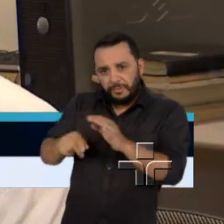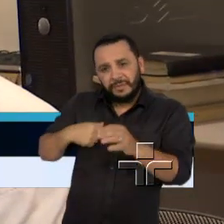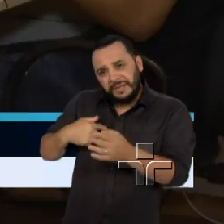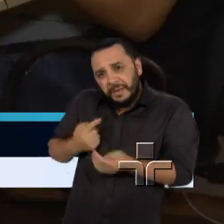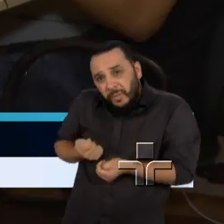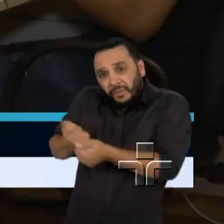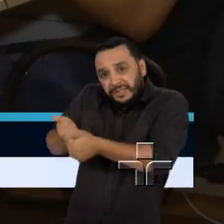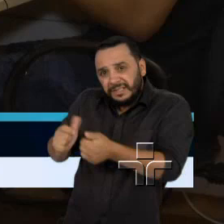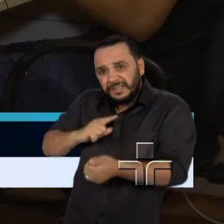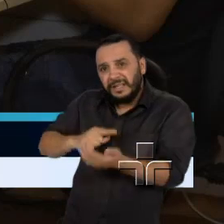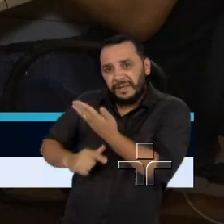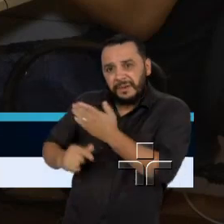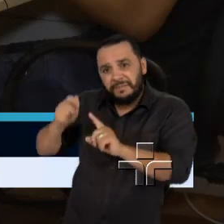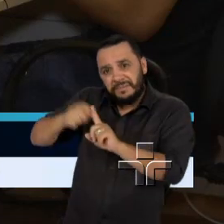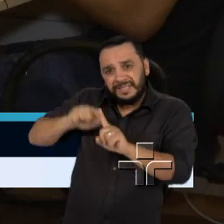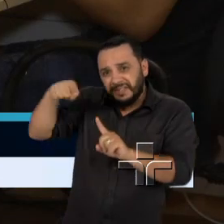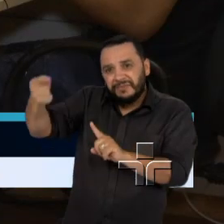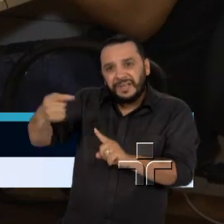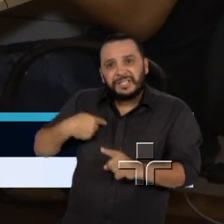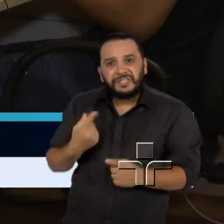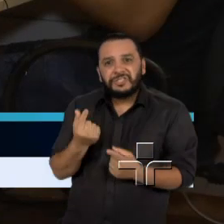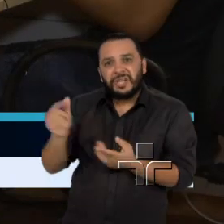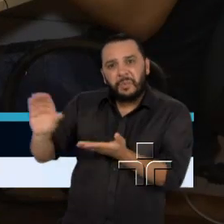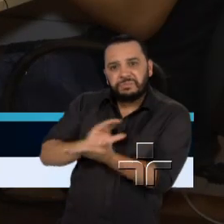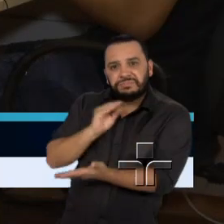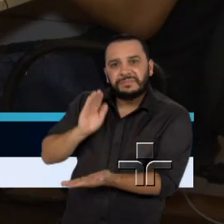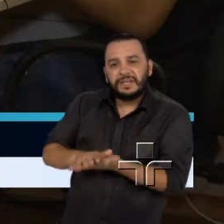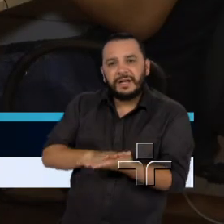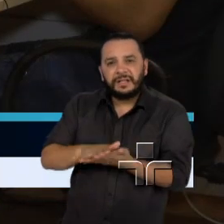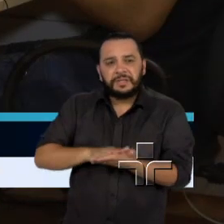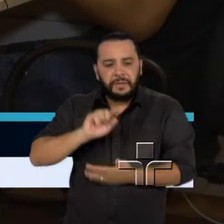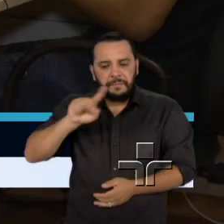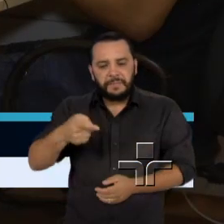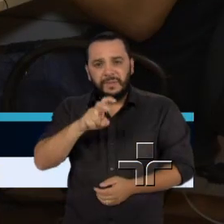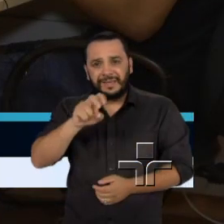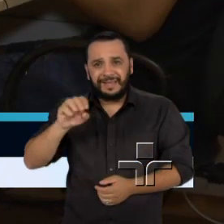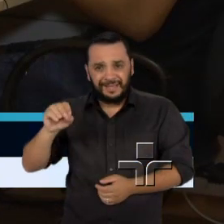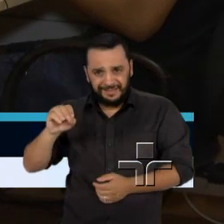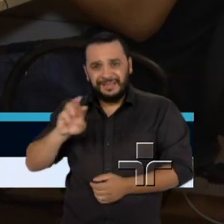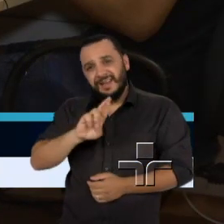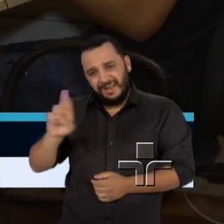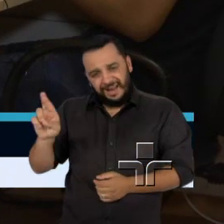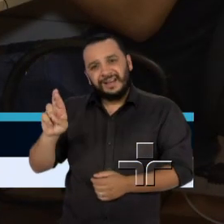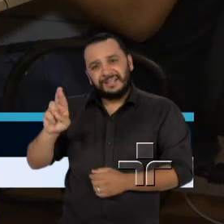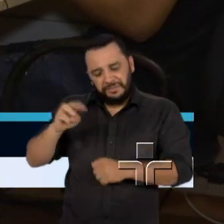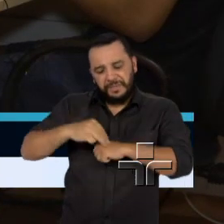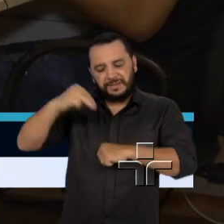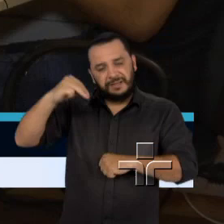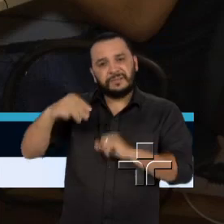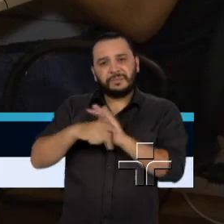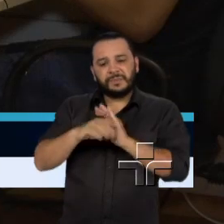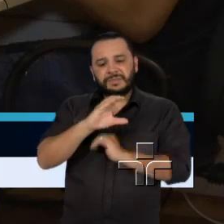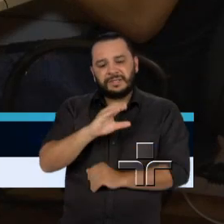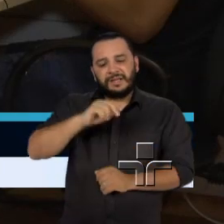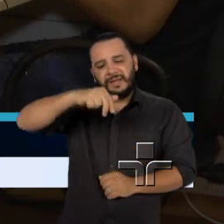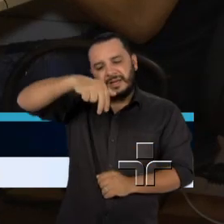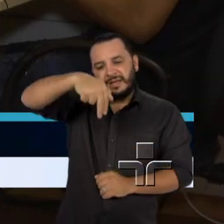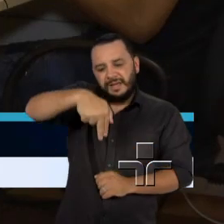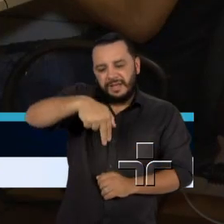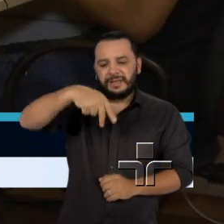próximo mês. Os R$ 1.500 do mestrado pelo CNPq é todo o dinheiro que eu tenho